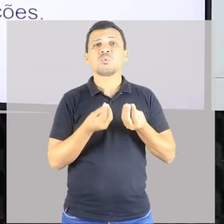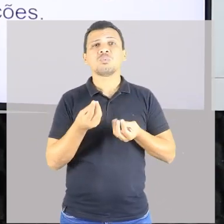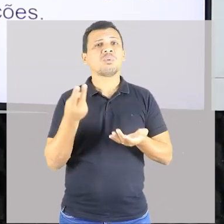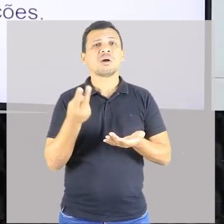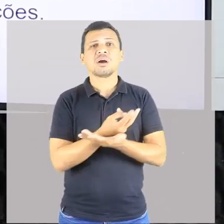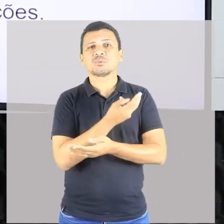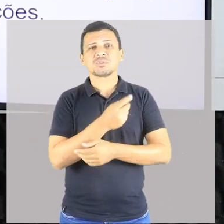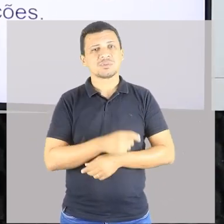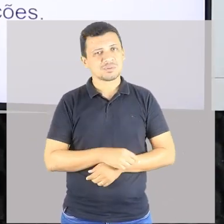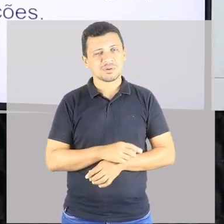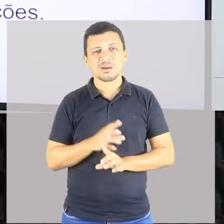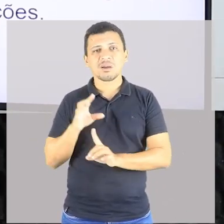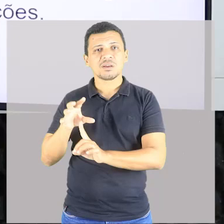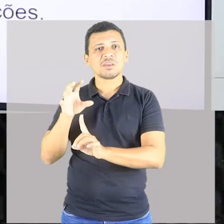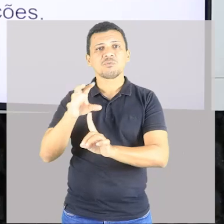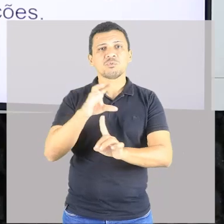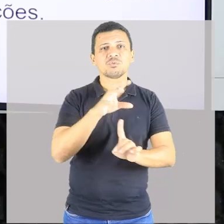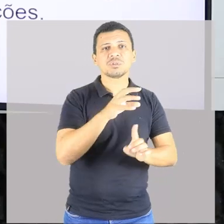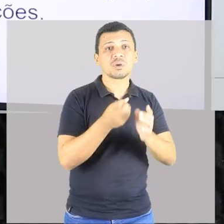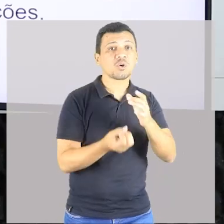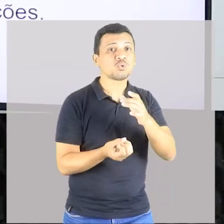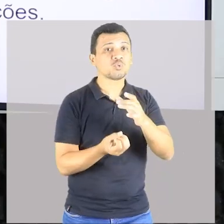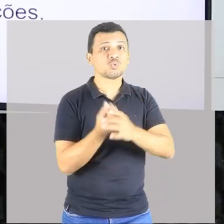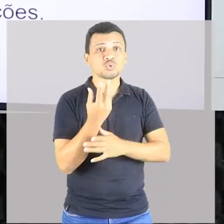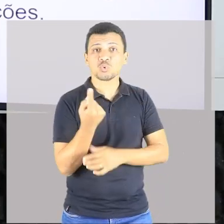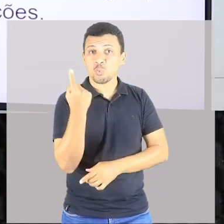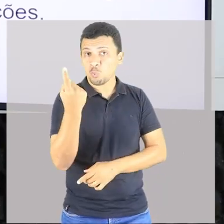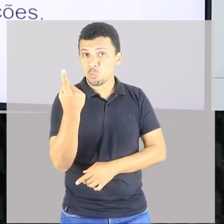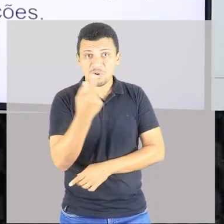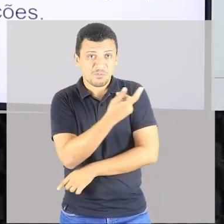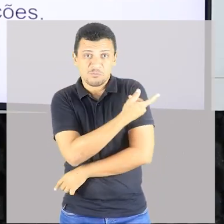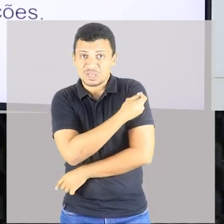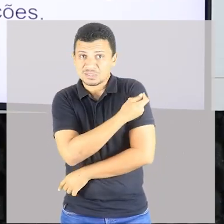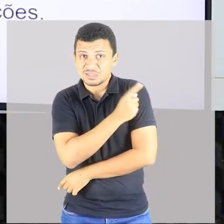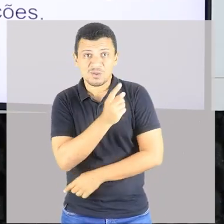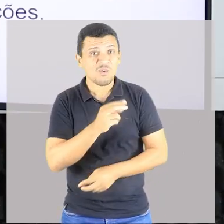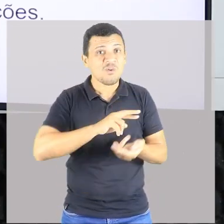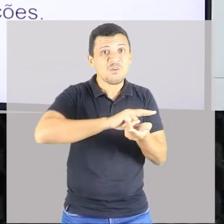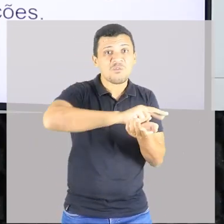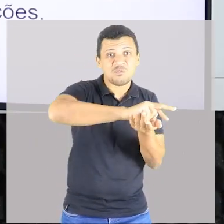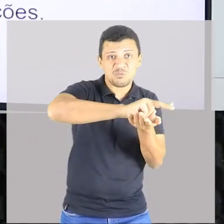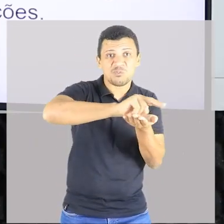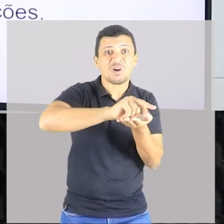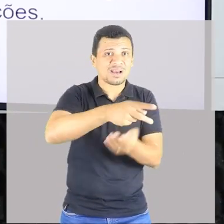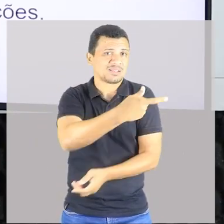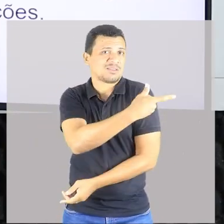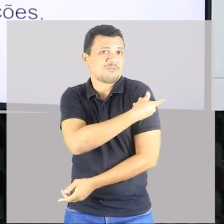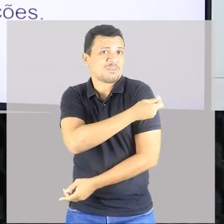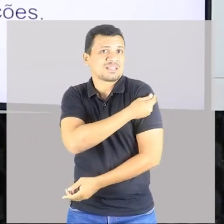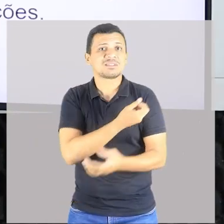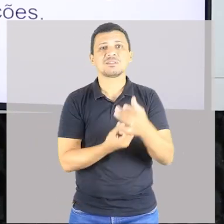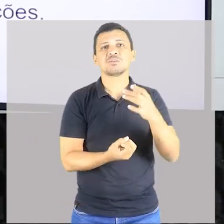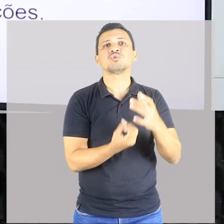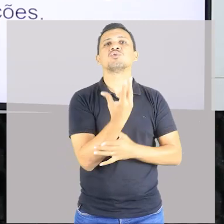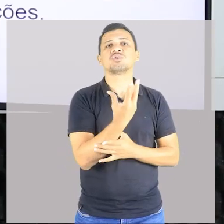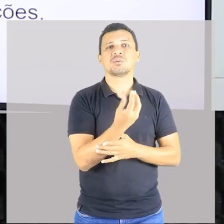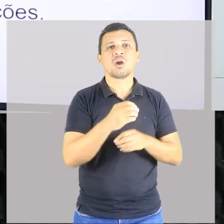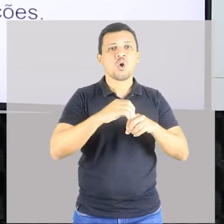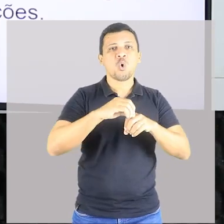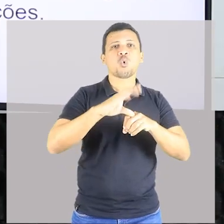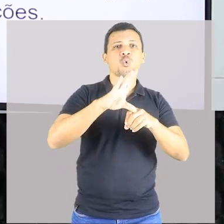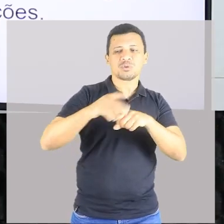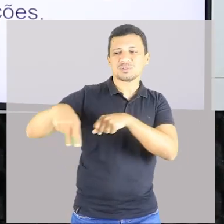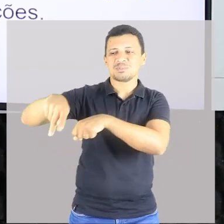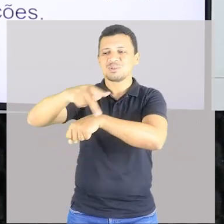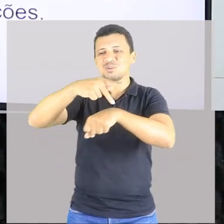consequentemente, influenciou no surgimento de não apenas uma, mas várias vacinas, tá certo? A partir da troca de conhecimento entre nações.